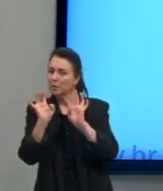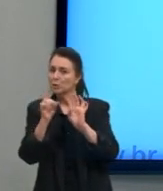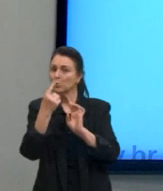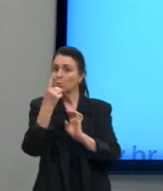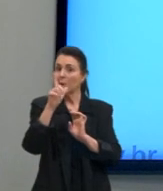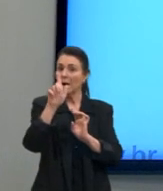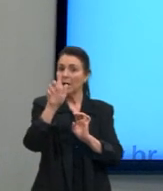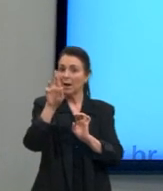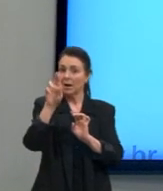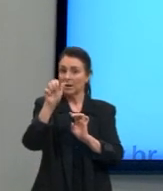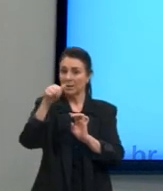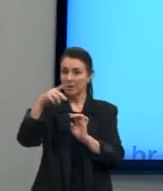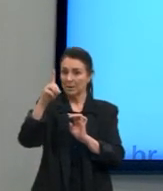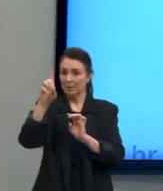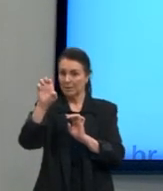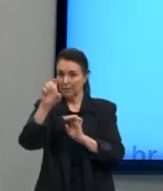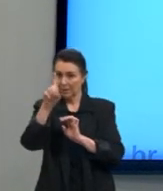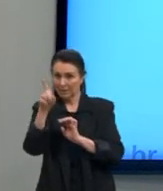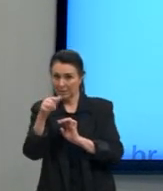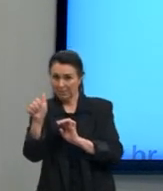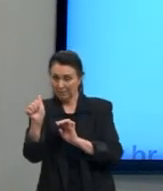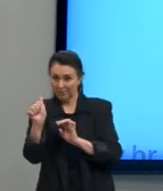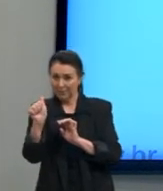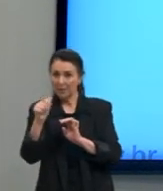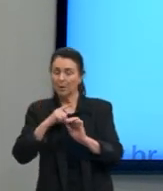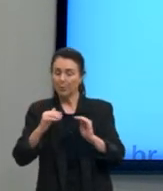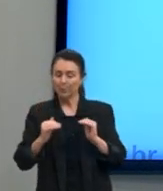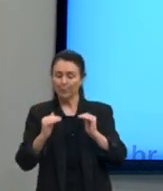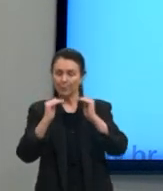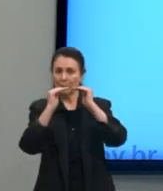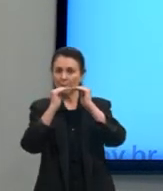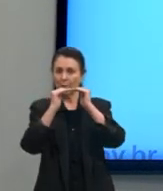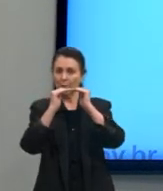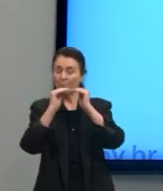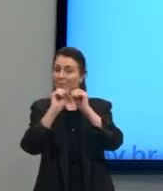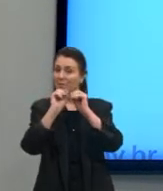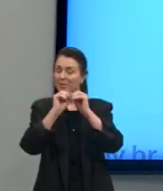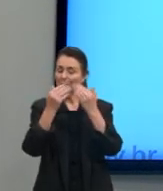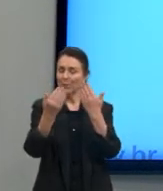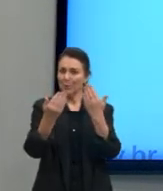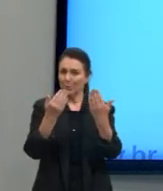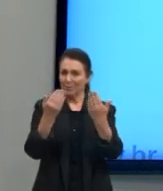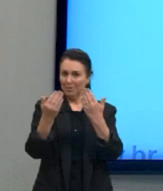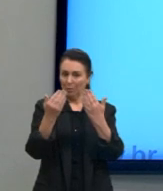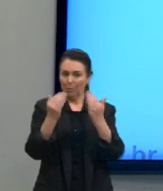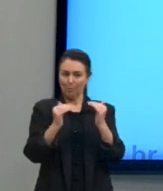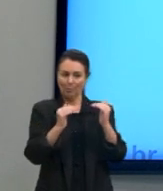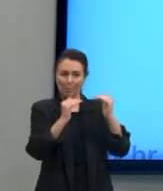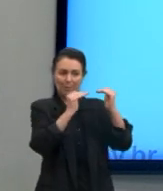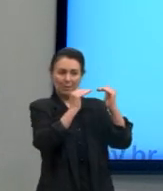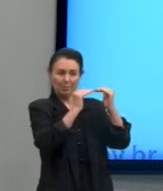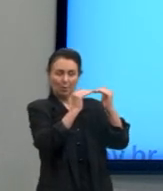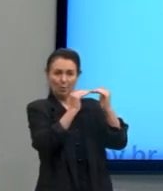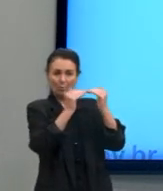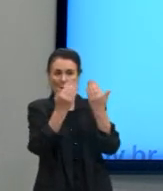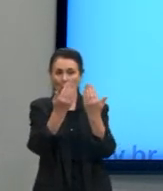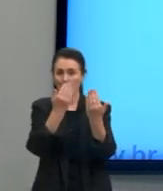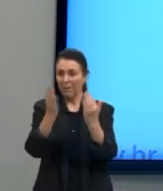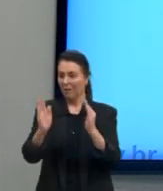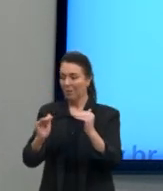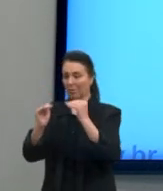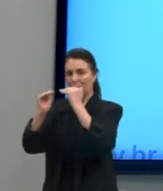e que serve de padrão para eventuais comparações e que serve também de padrão para outras